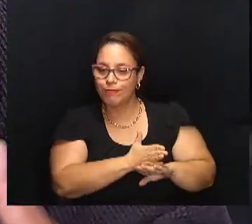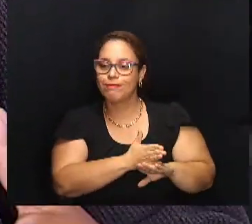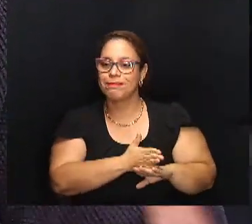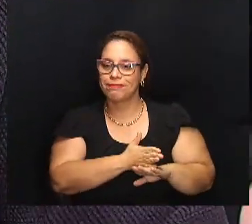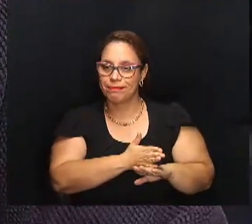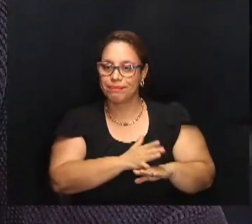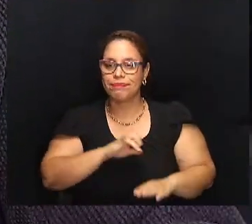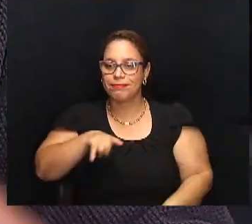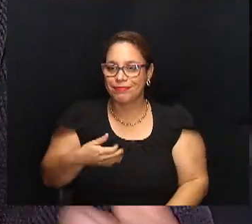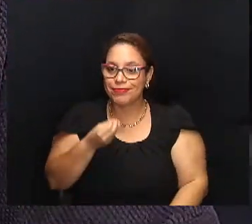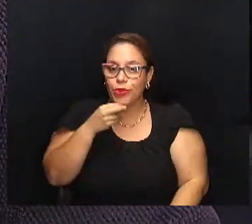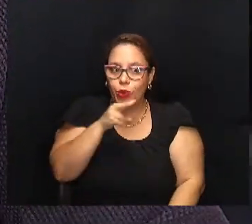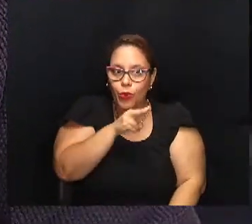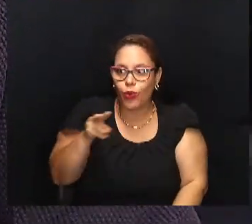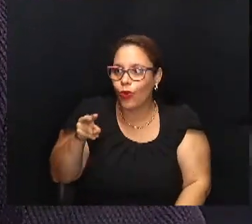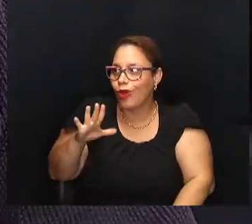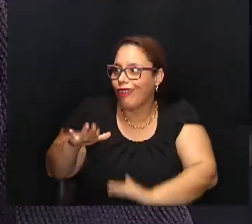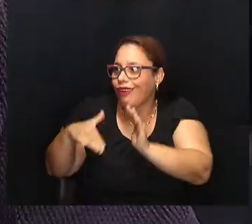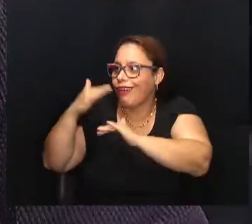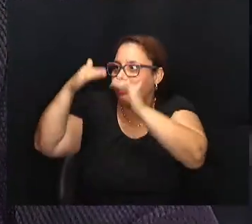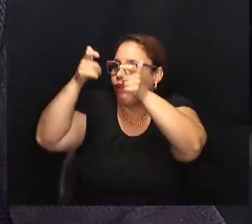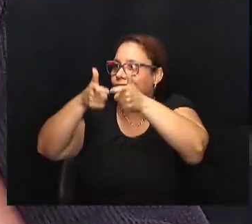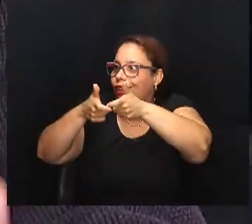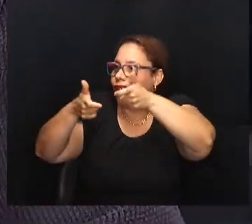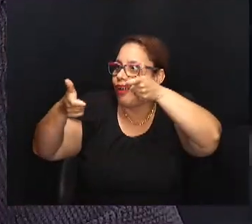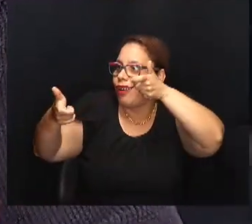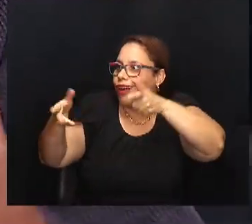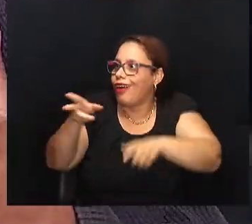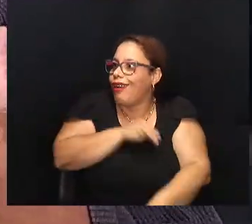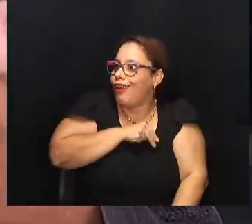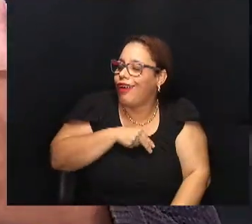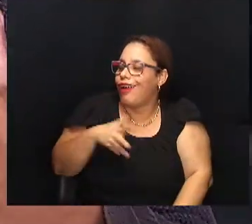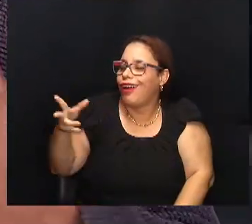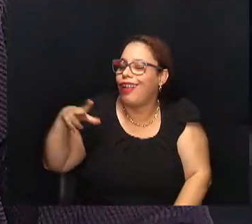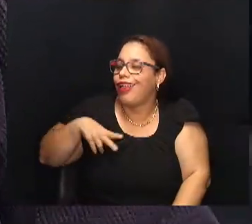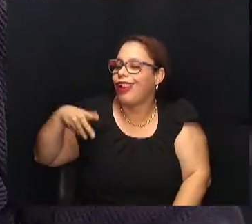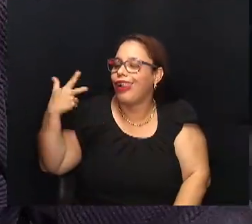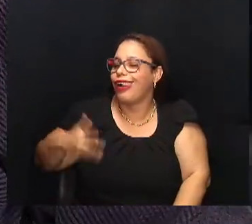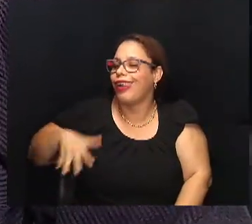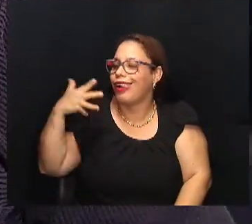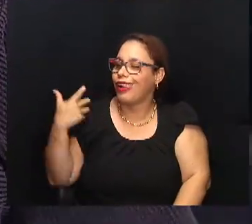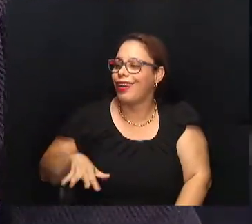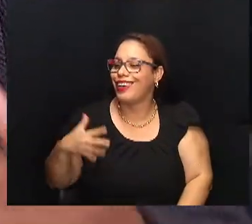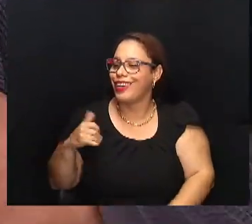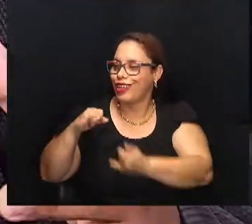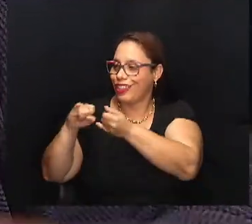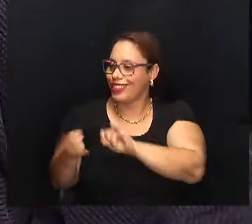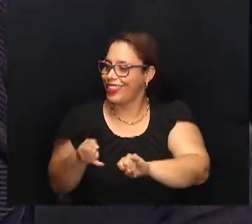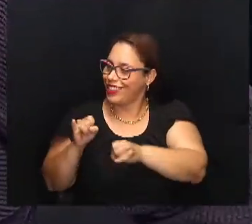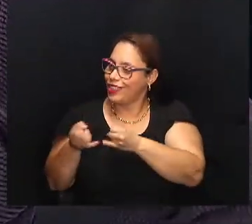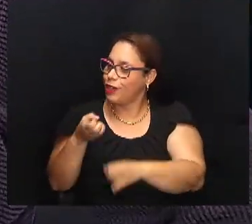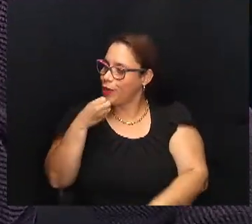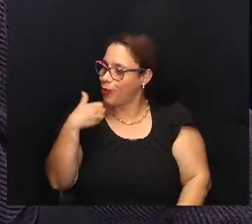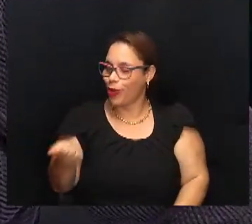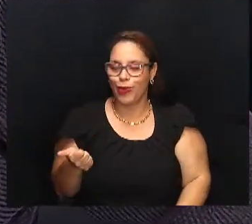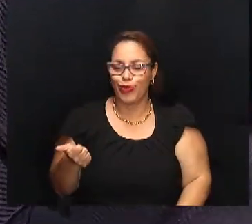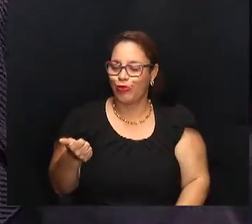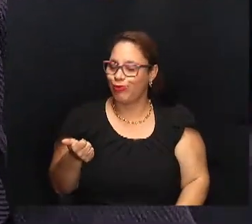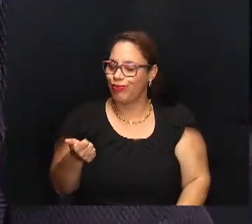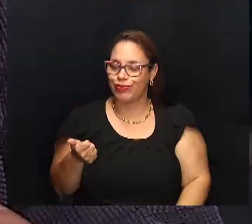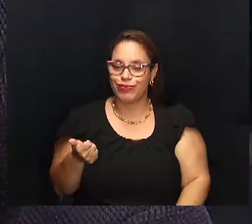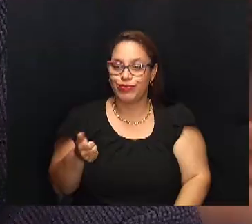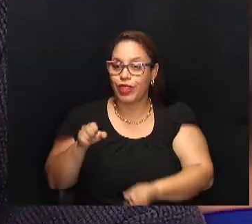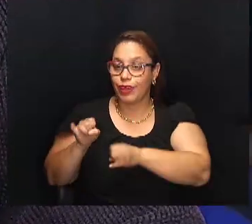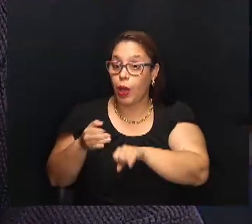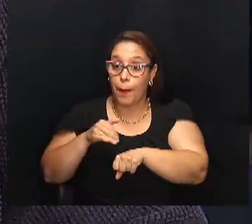essa oportunidade de ver essa evolução, esse crescimento particular de cada um através da modalidade do jiu-jitsu, Então, para mim, o jiu-jitsu